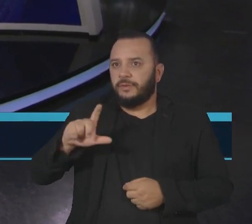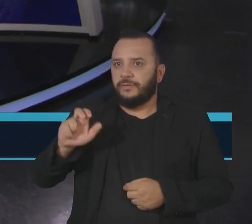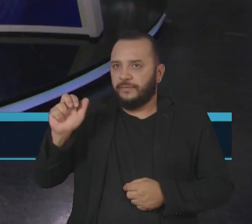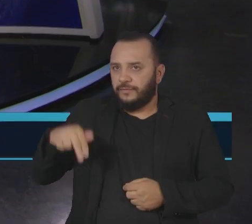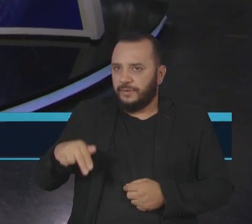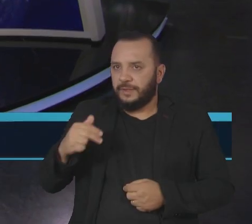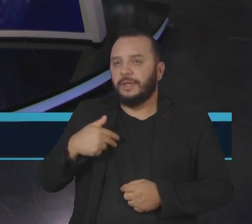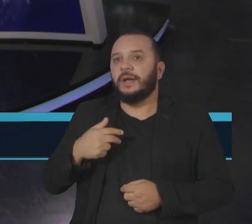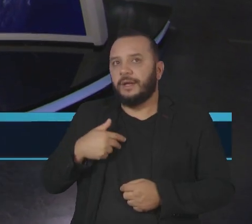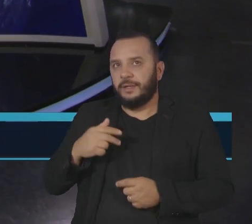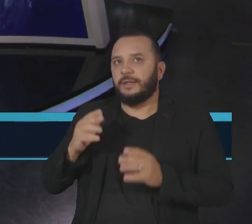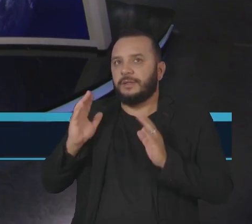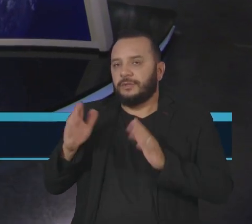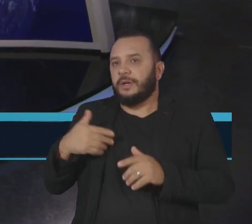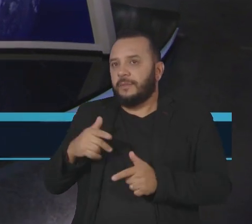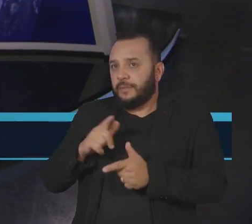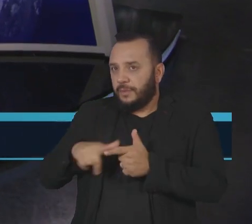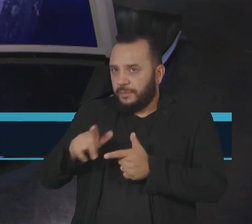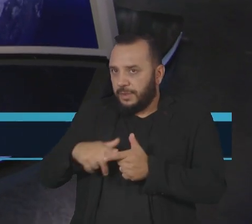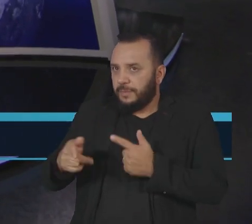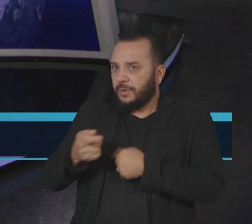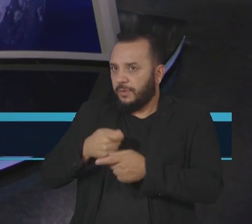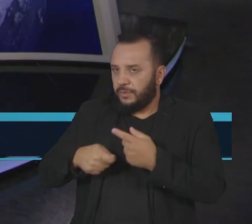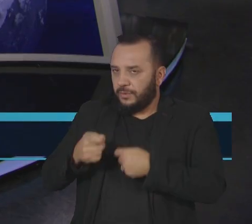que ele mesmo plantou?